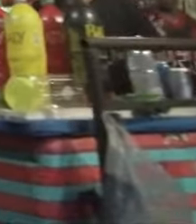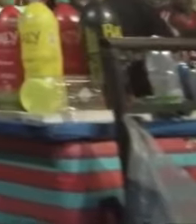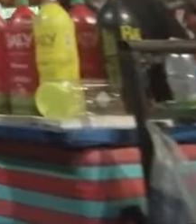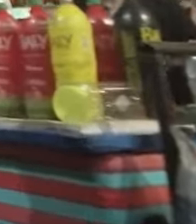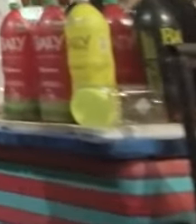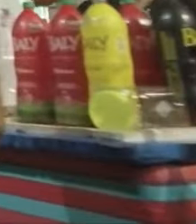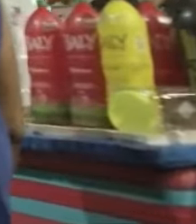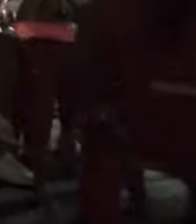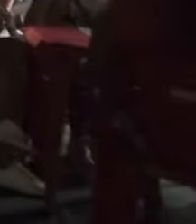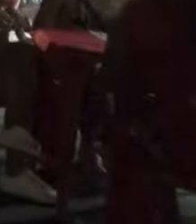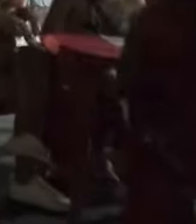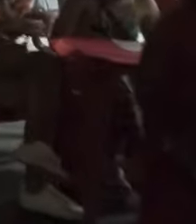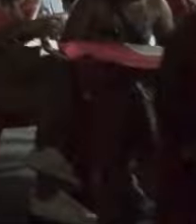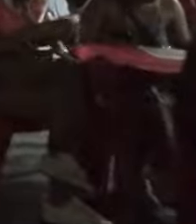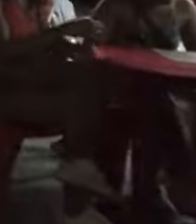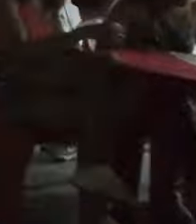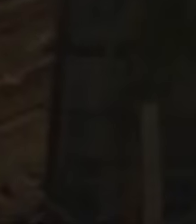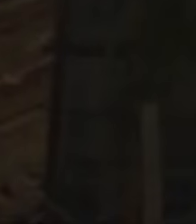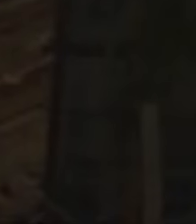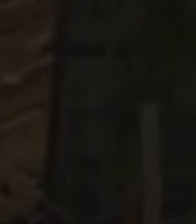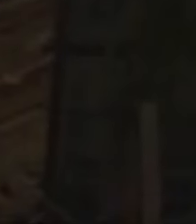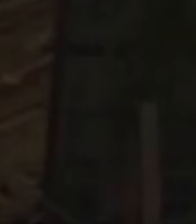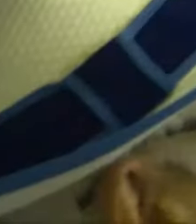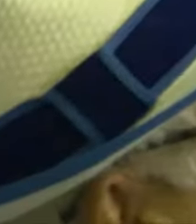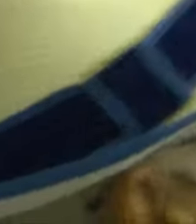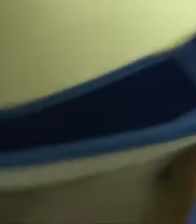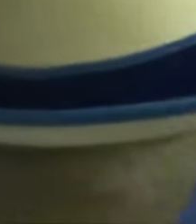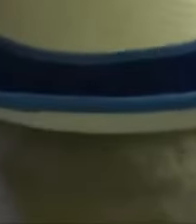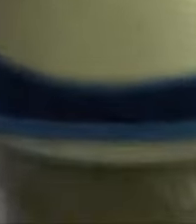O carnaval acabou, mas o samba...